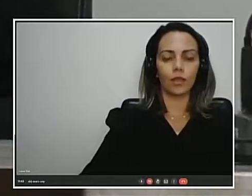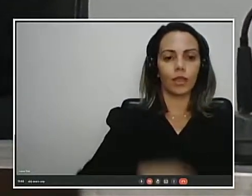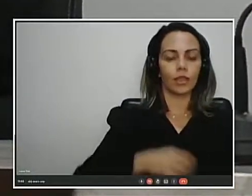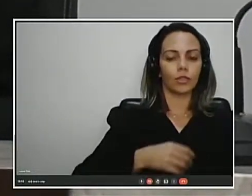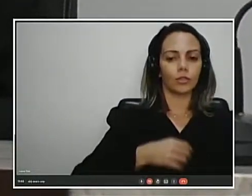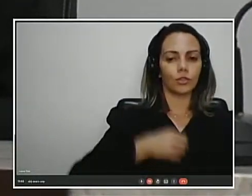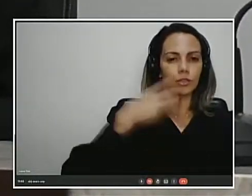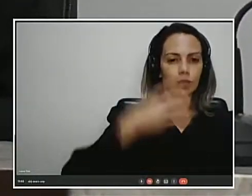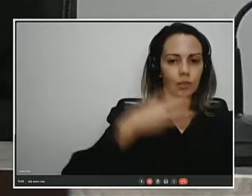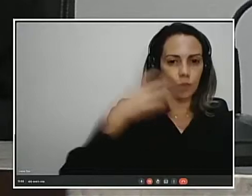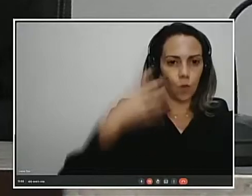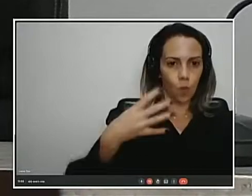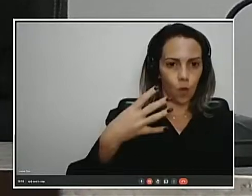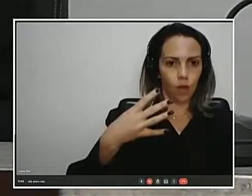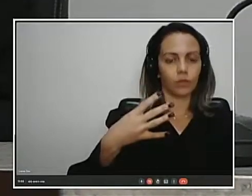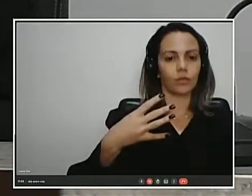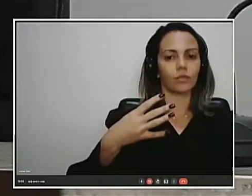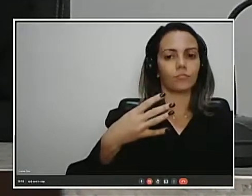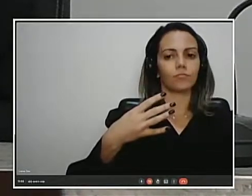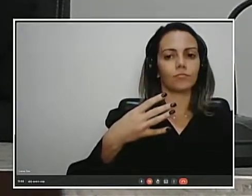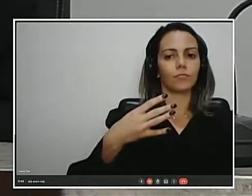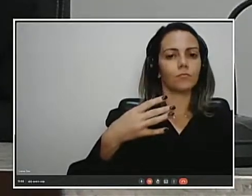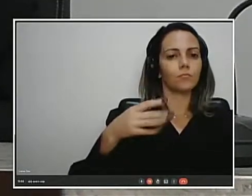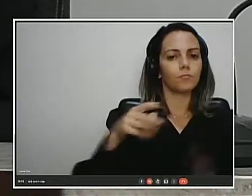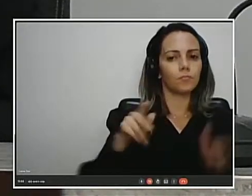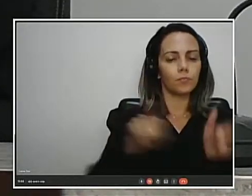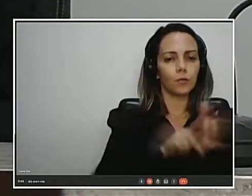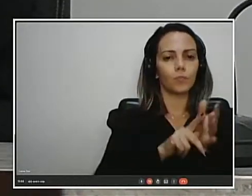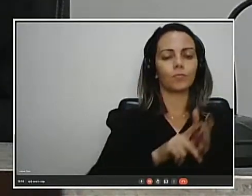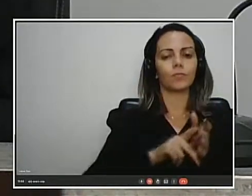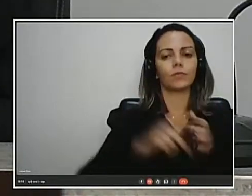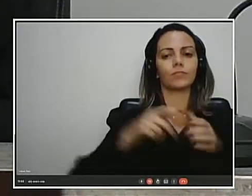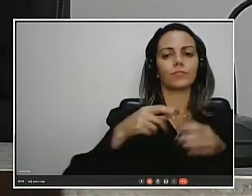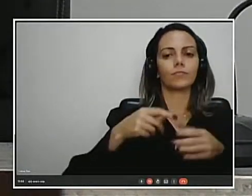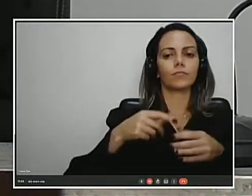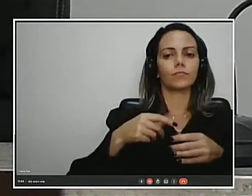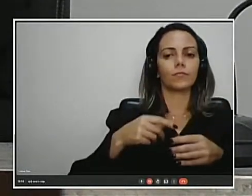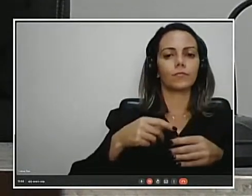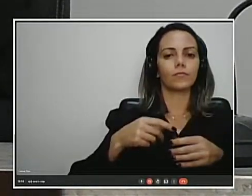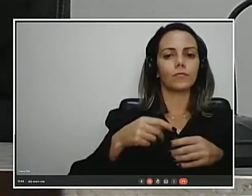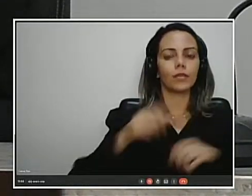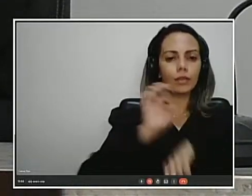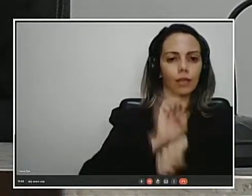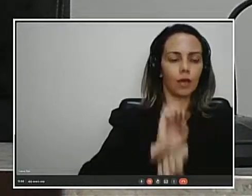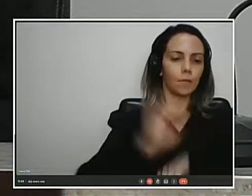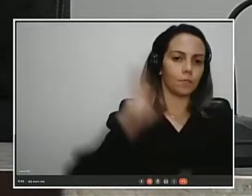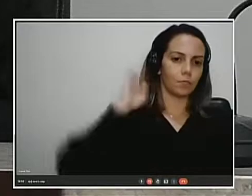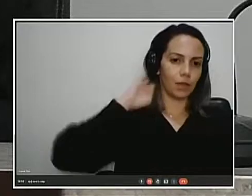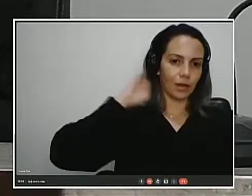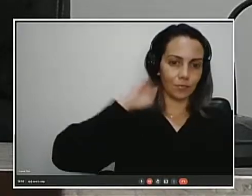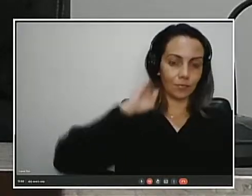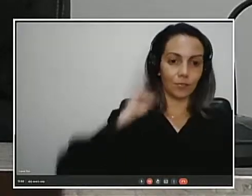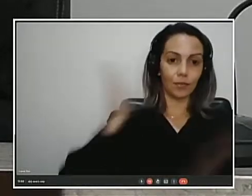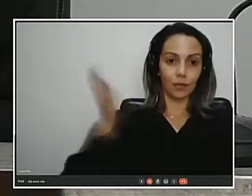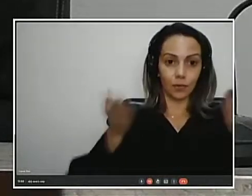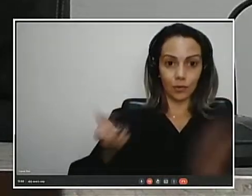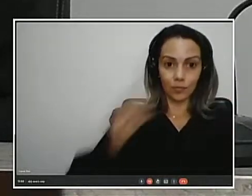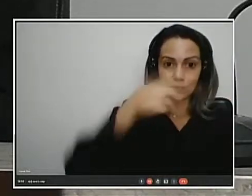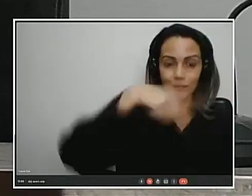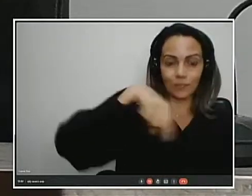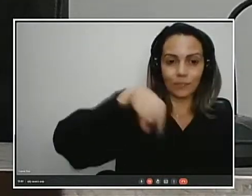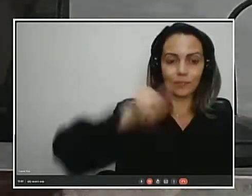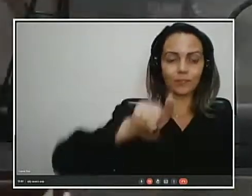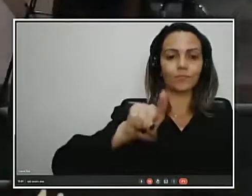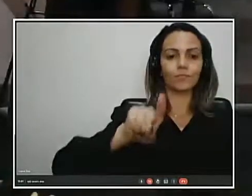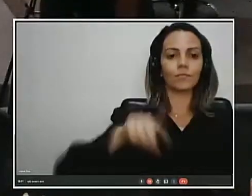de União da Vitória, Estado do Paraná. Iniciando os trabalhos, convidamos a todos para que em pé cantemos o hino de